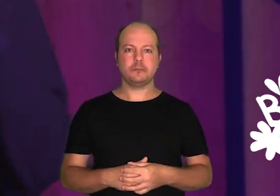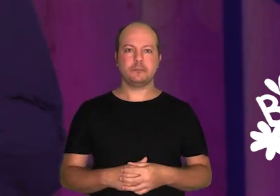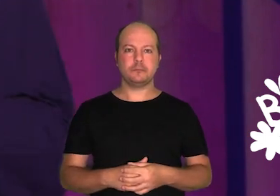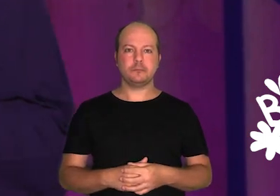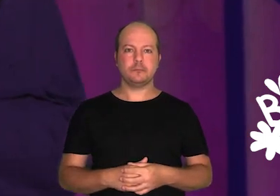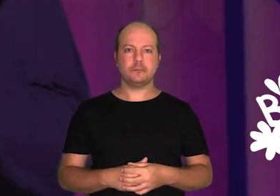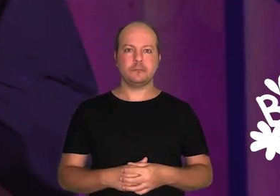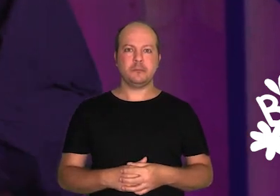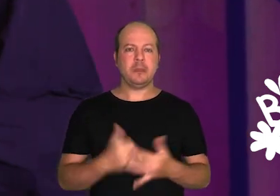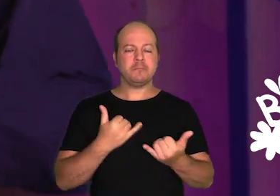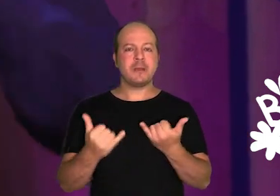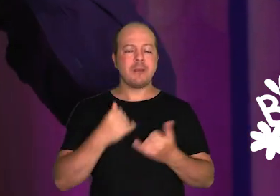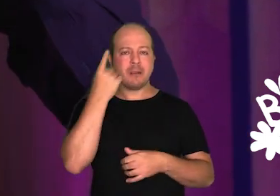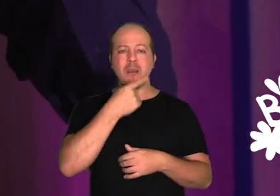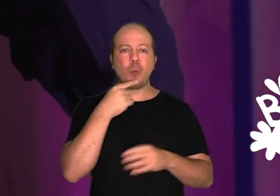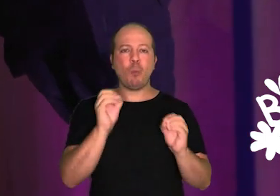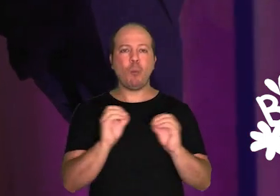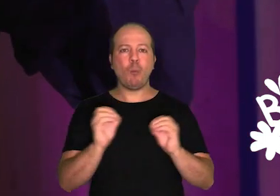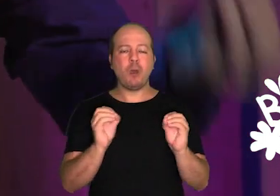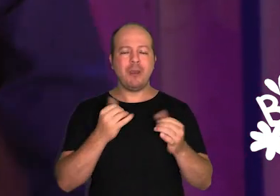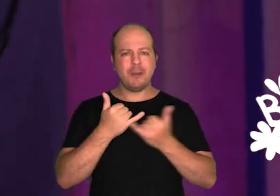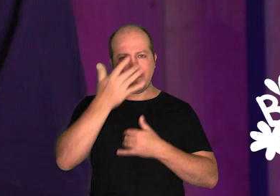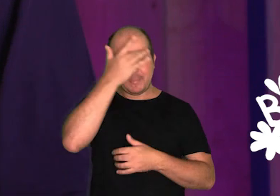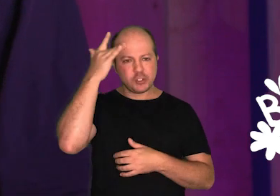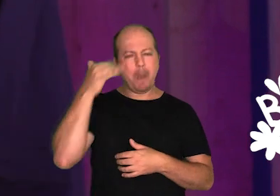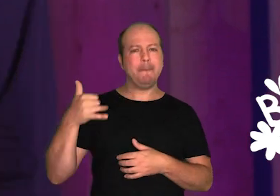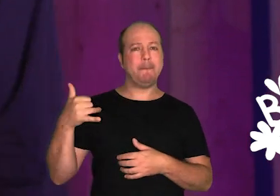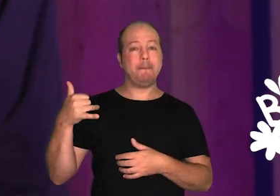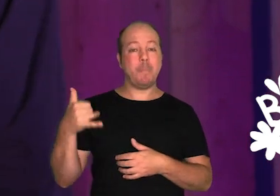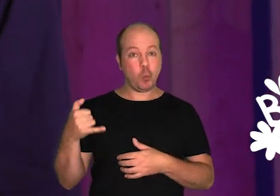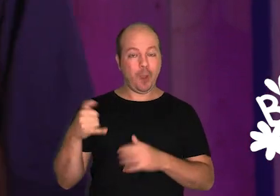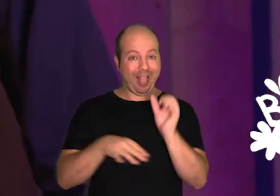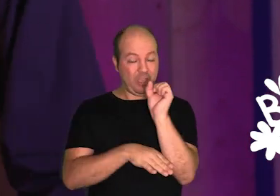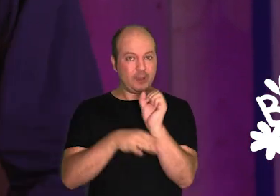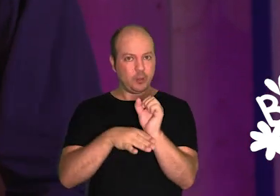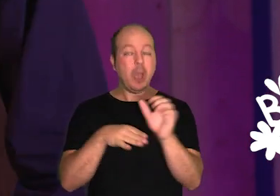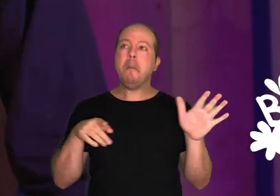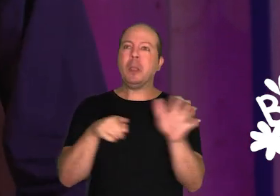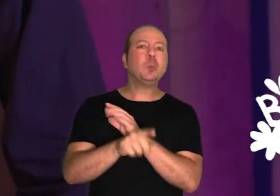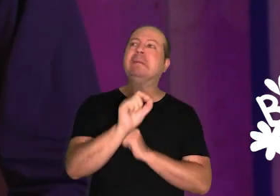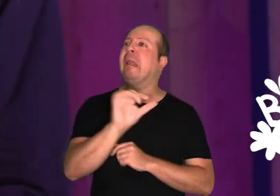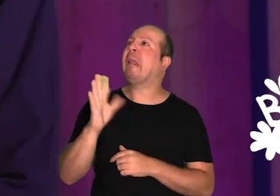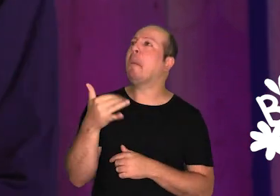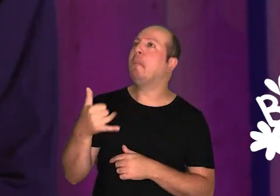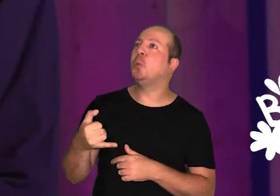Cara de nada é assim. É quando você... É, alguém solta um pum no elevador e pergunta, quem soltou o pum?